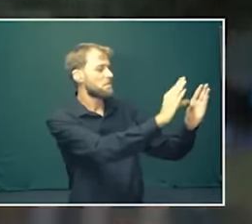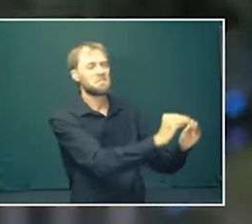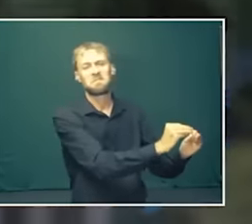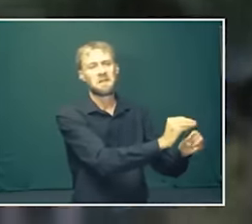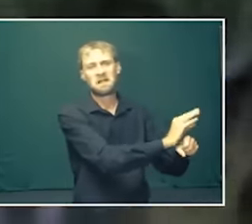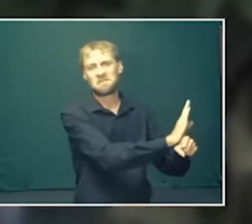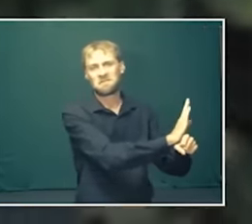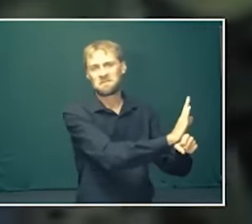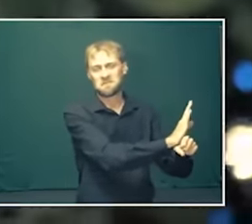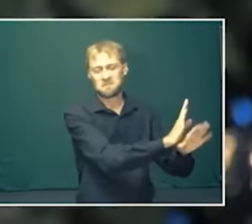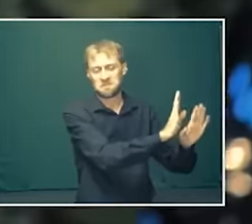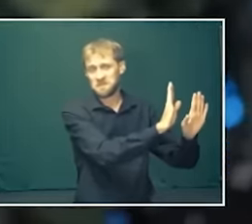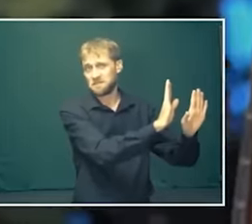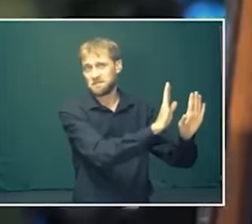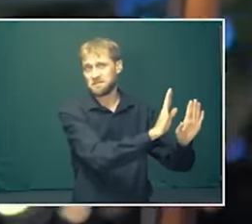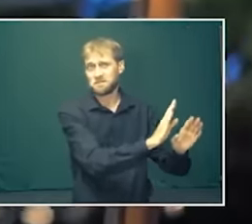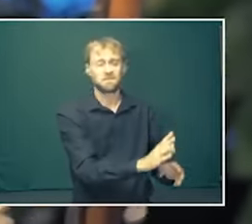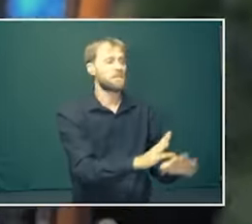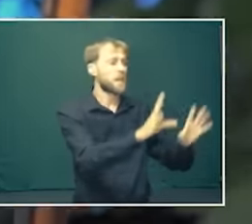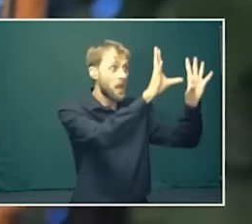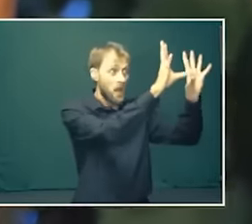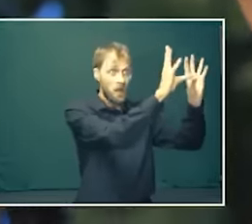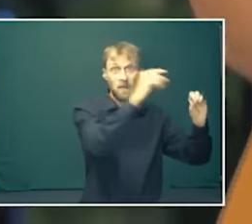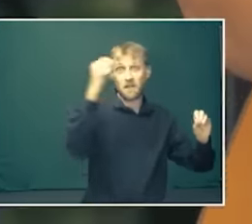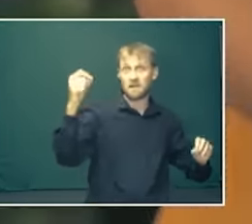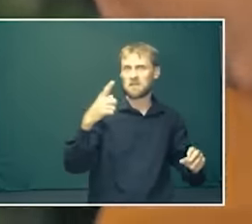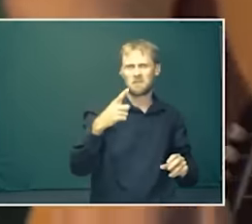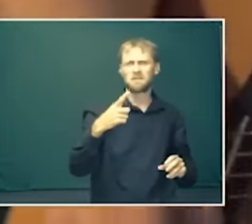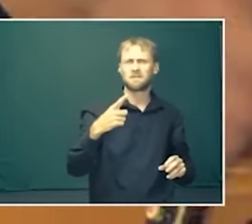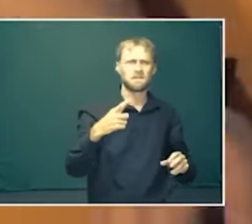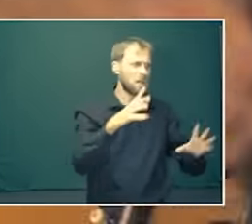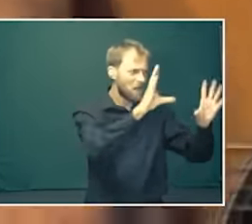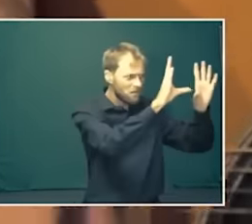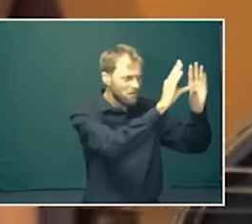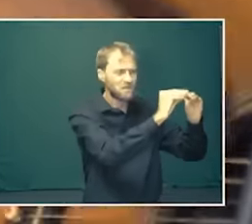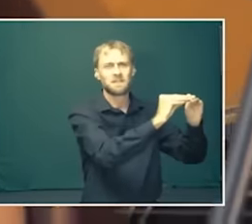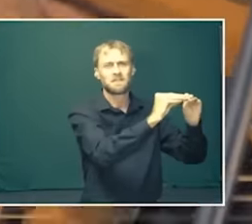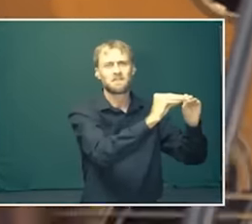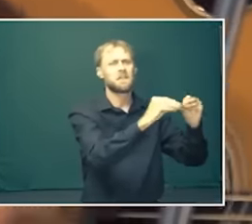pra arrumar desculpa. Desliga esse abajur, que o show não precisa de